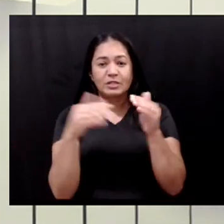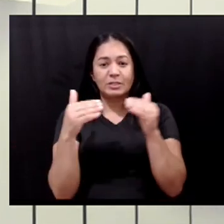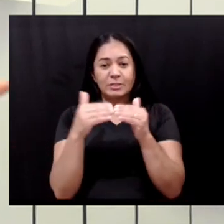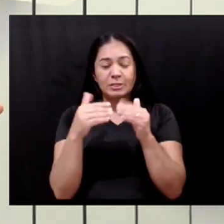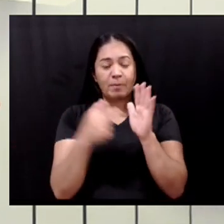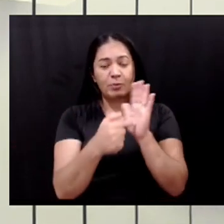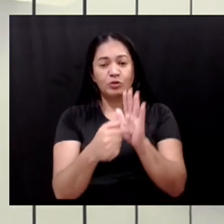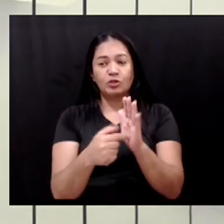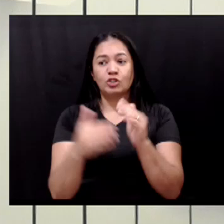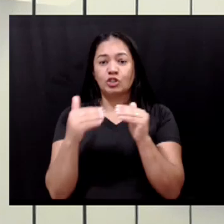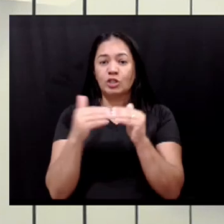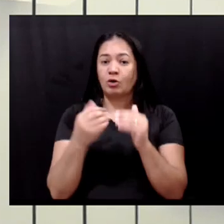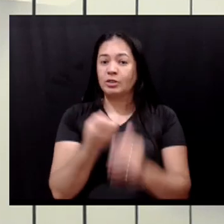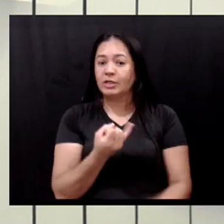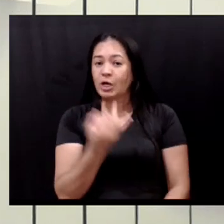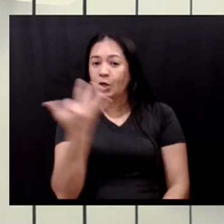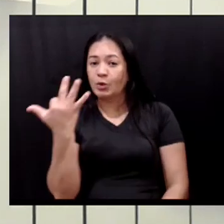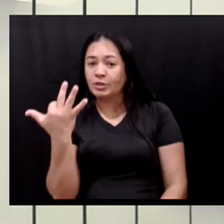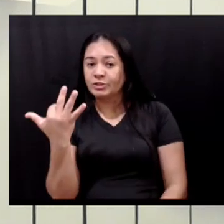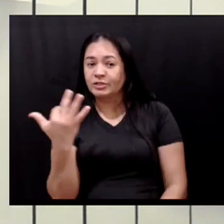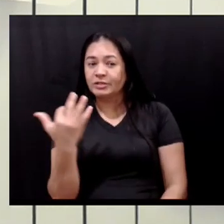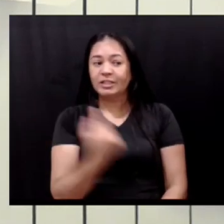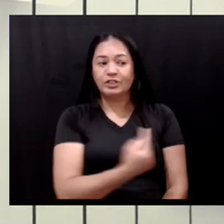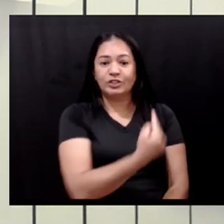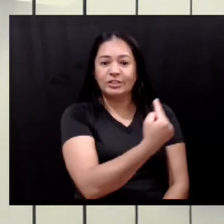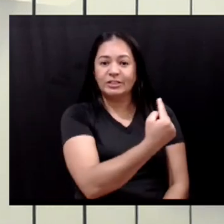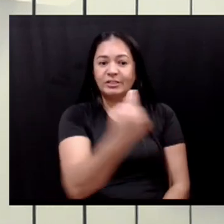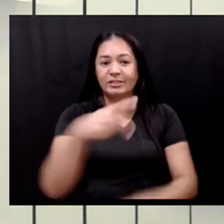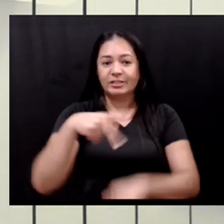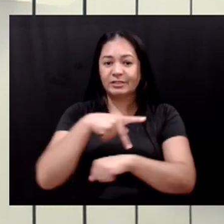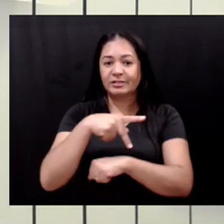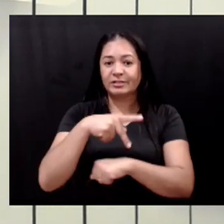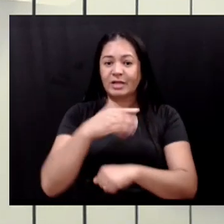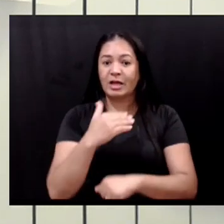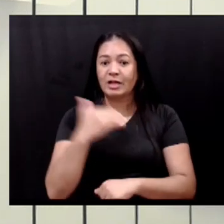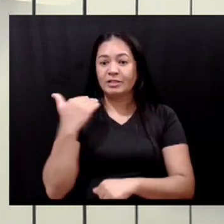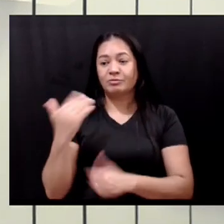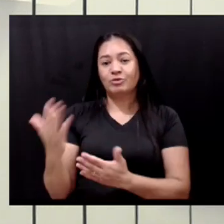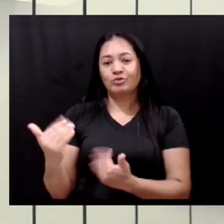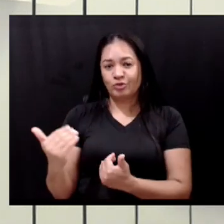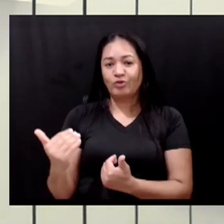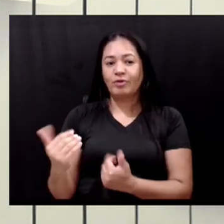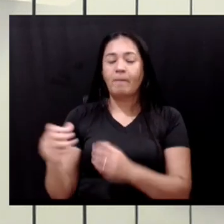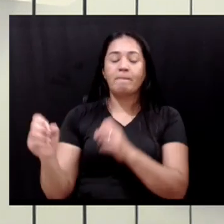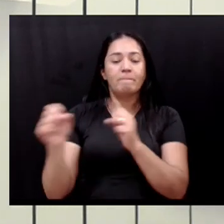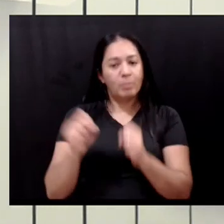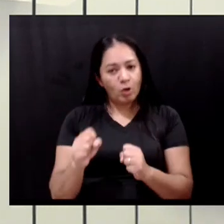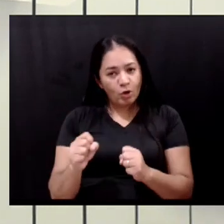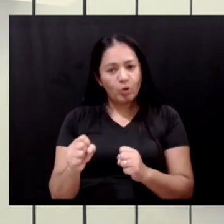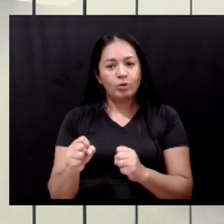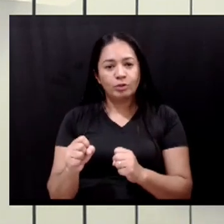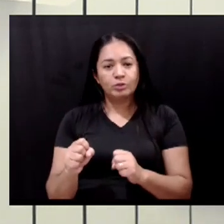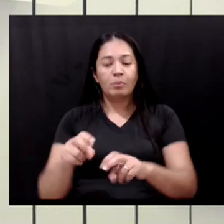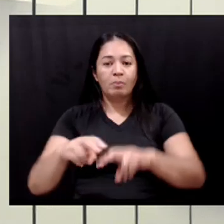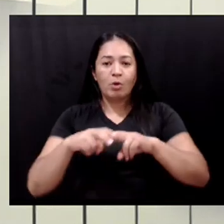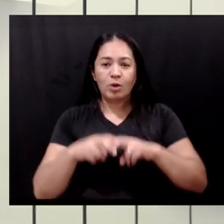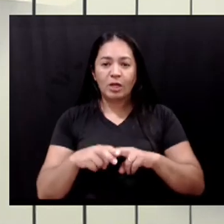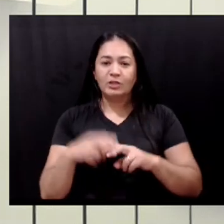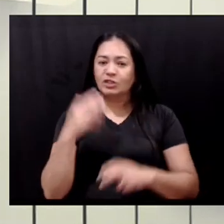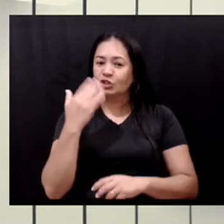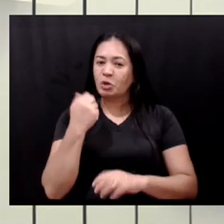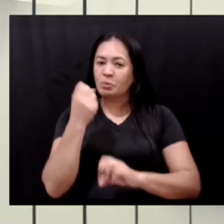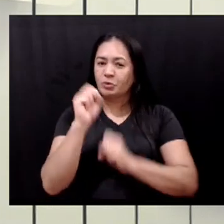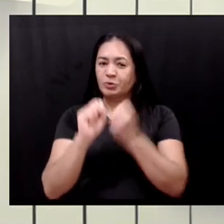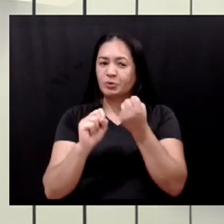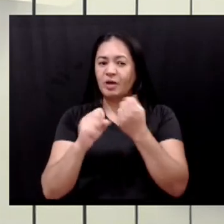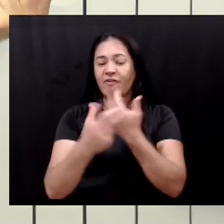dieta em cada país, as mortes precoces que podem ser atribuídas a esses alimentos variam de 4%